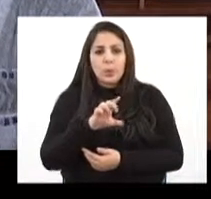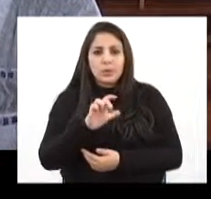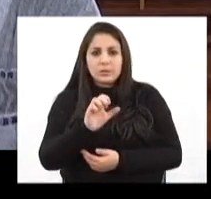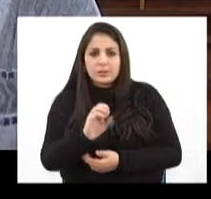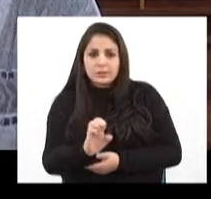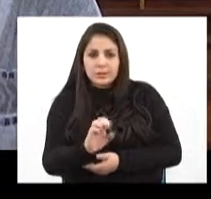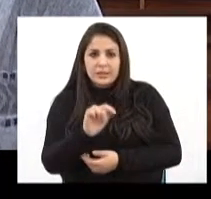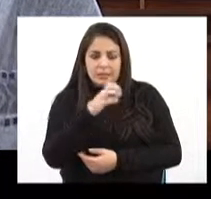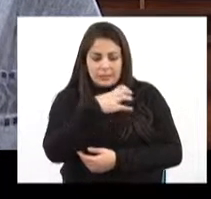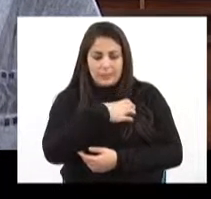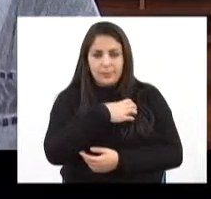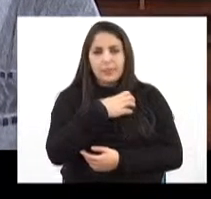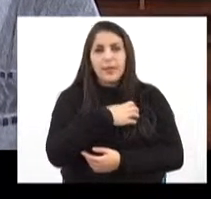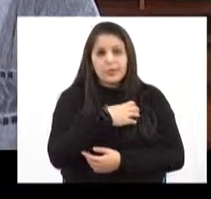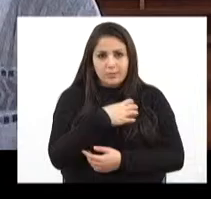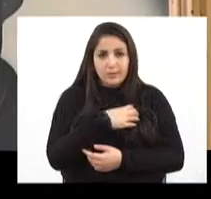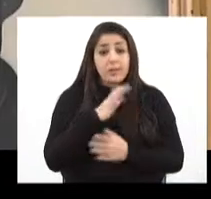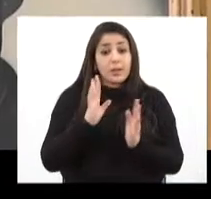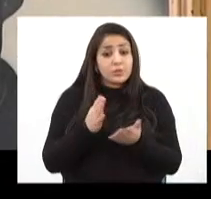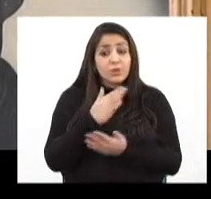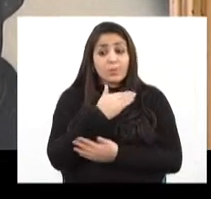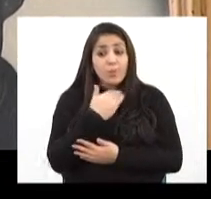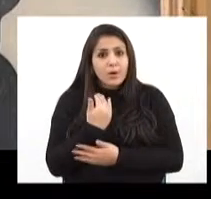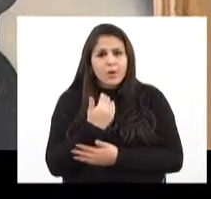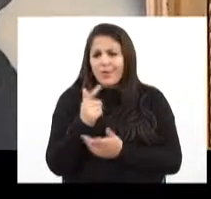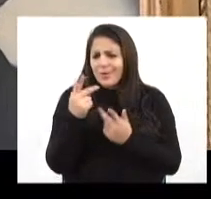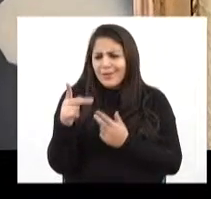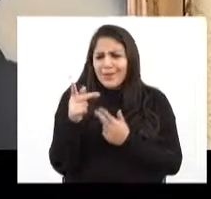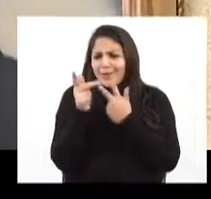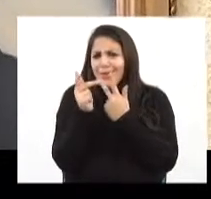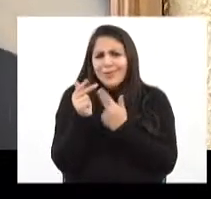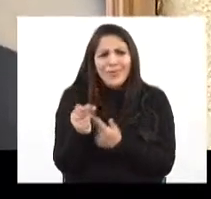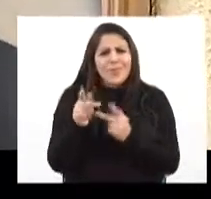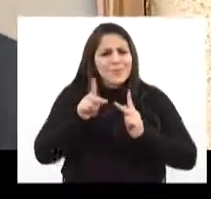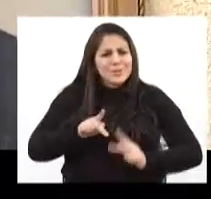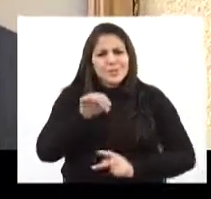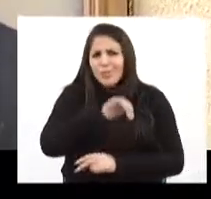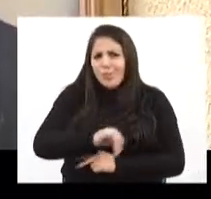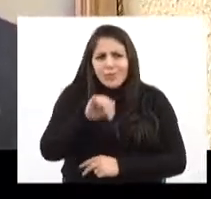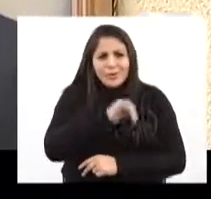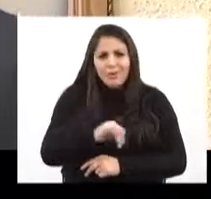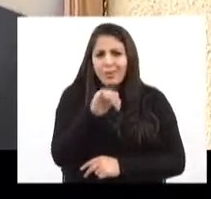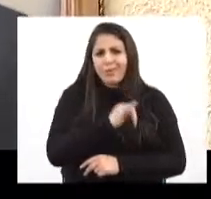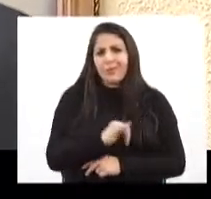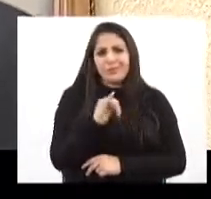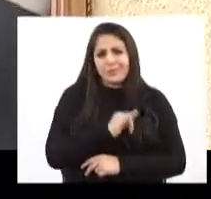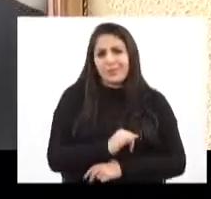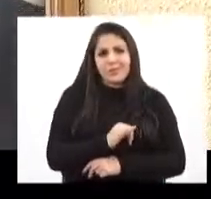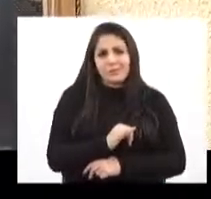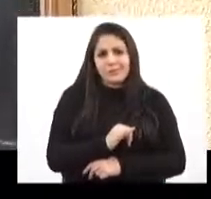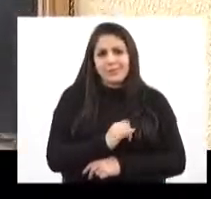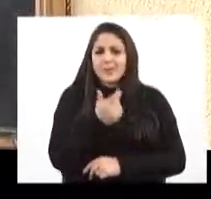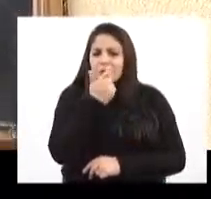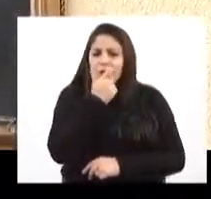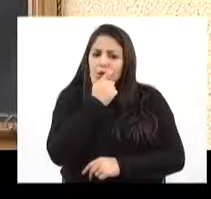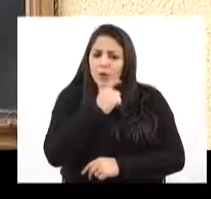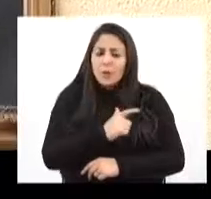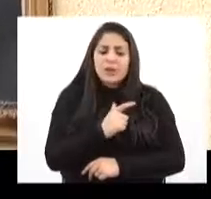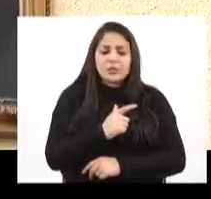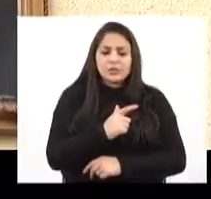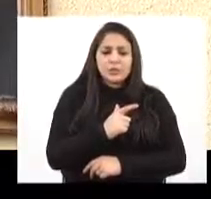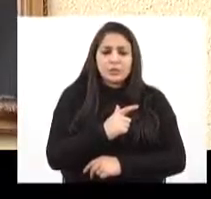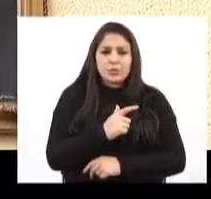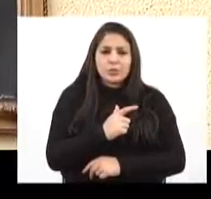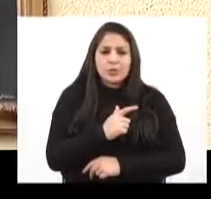e tem ainda, porque morreu, mas a memória está. Ele é a mesma coisa, é uma pessoa muito importante e certamente nós não